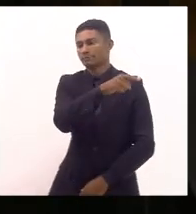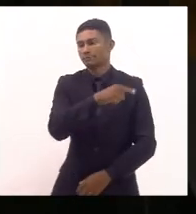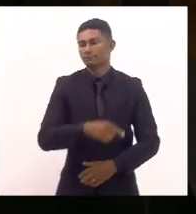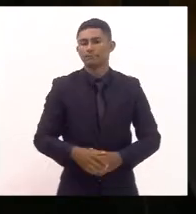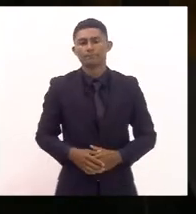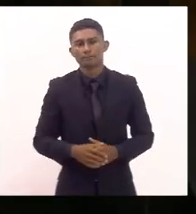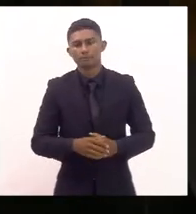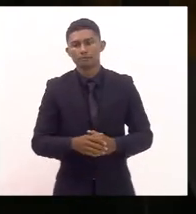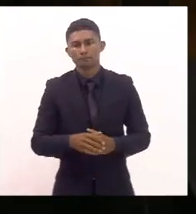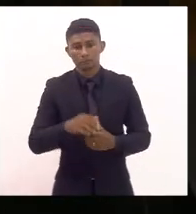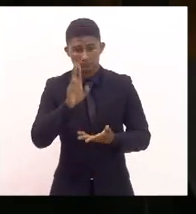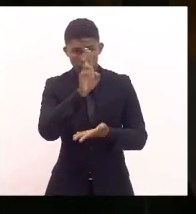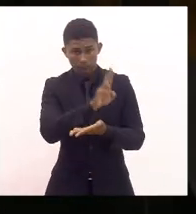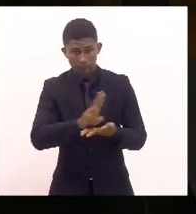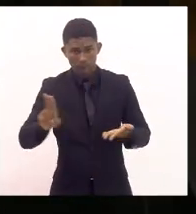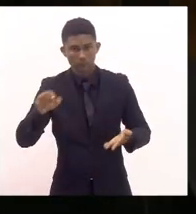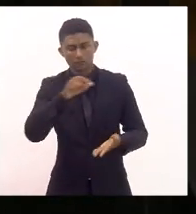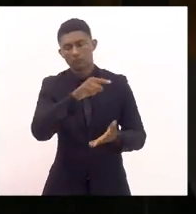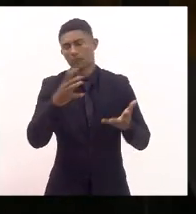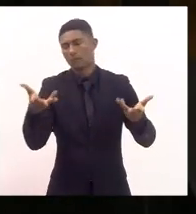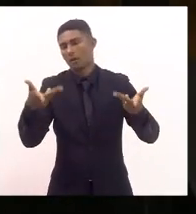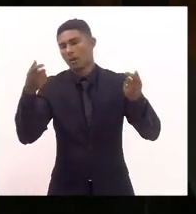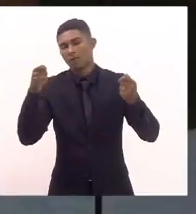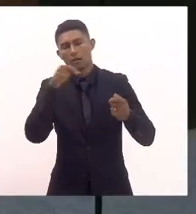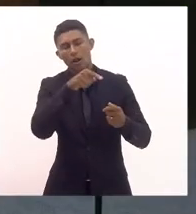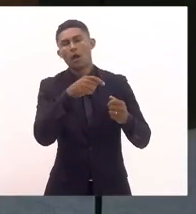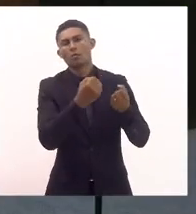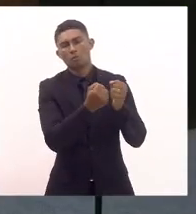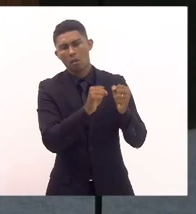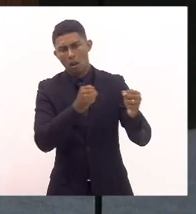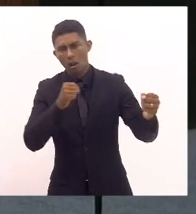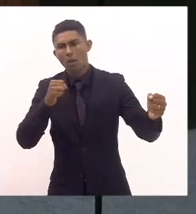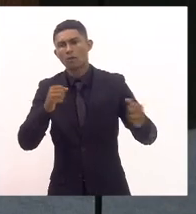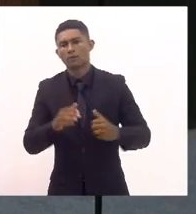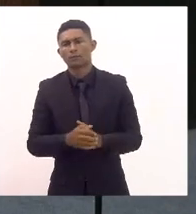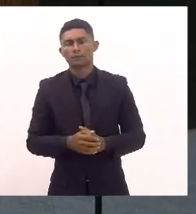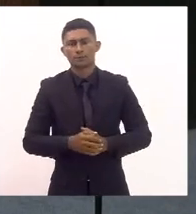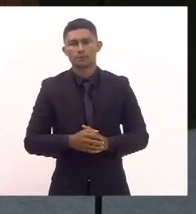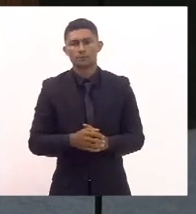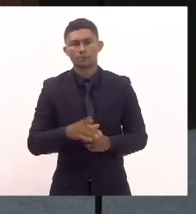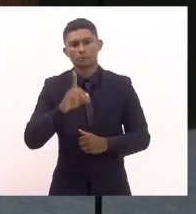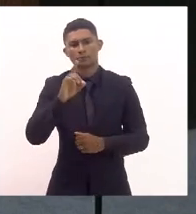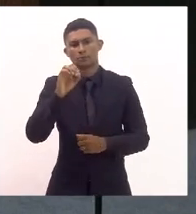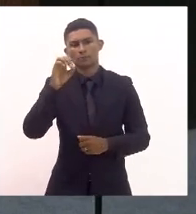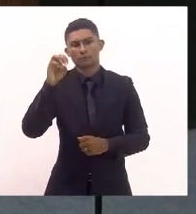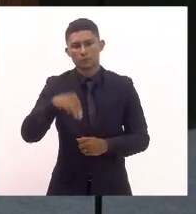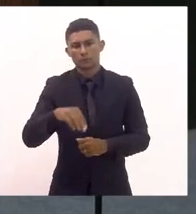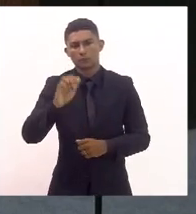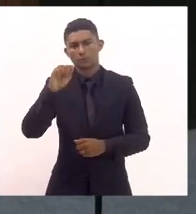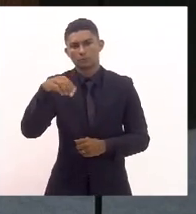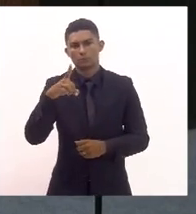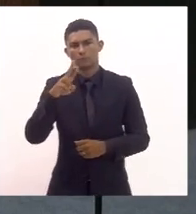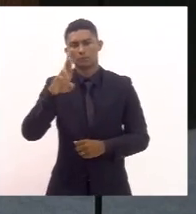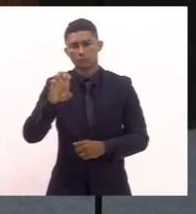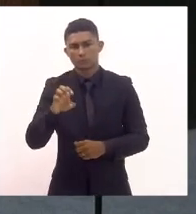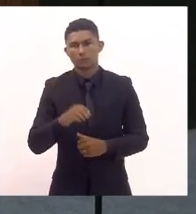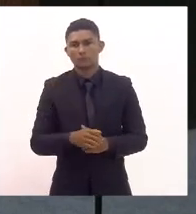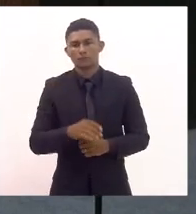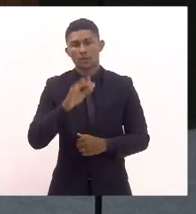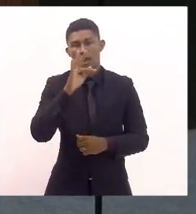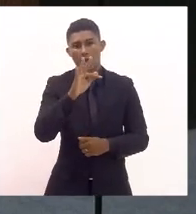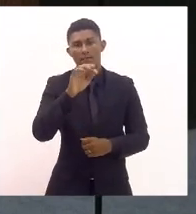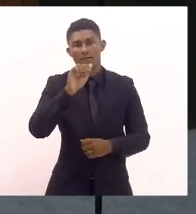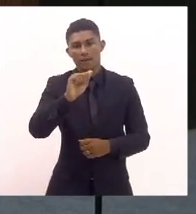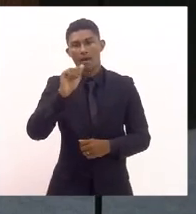aquela Universidade é maravilhosa e cada dia ela cresce mais São André Arcoverde o André Arcoverde efe